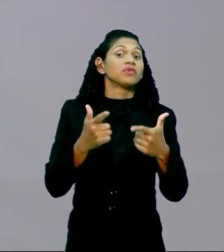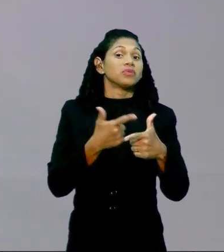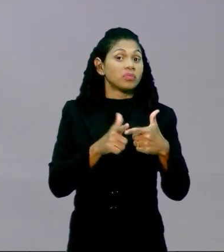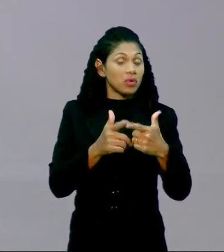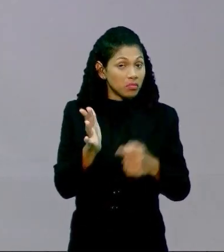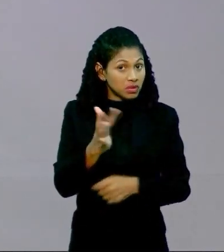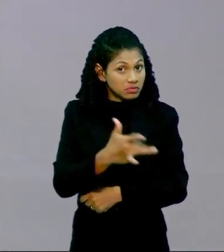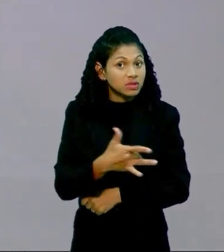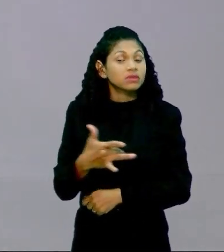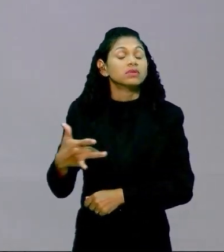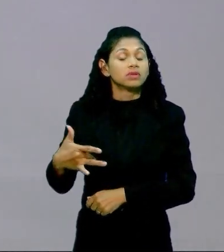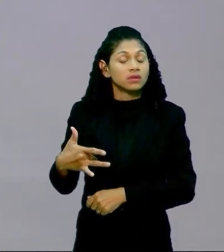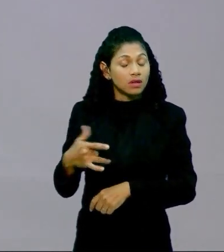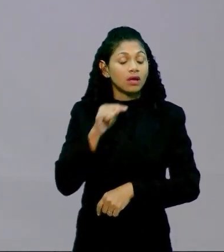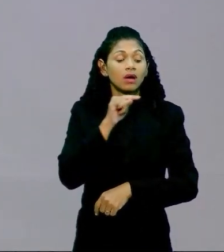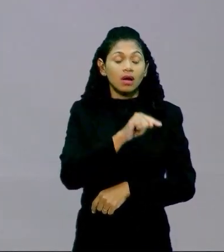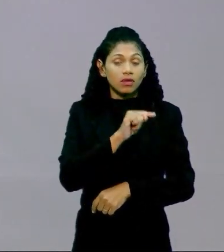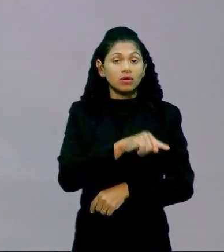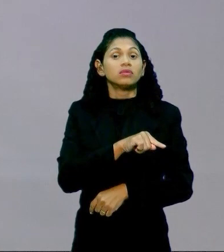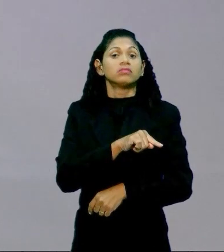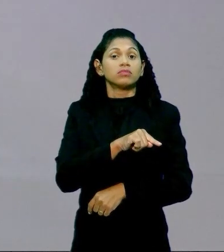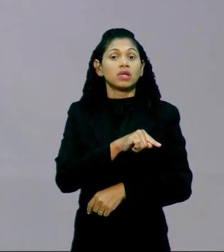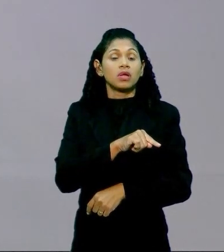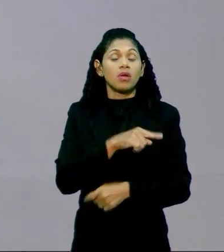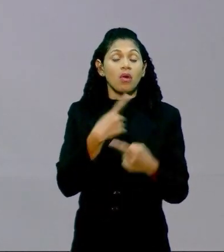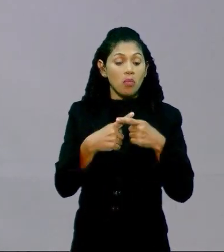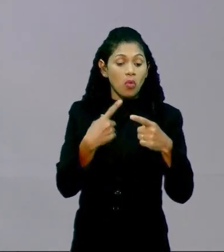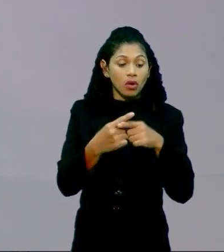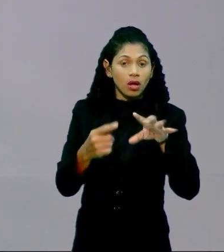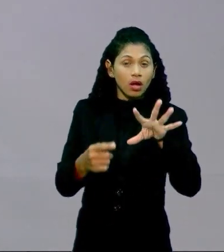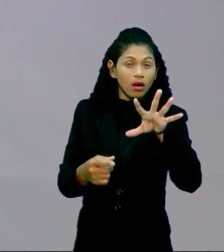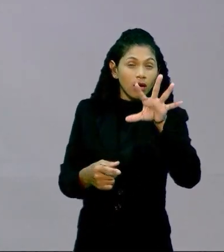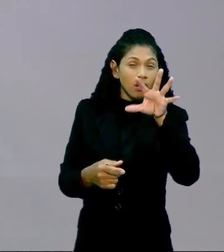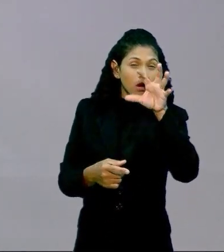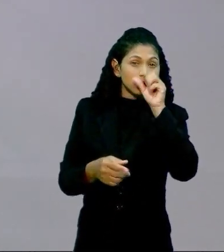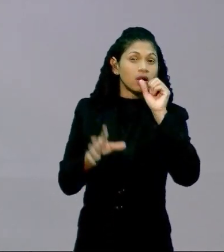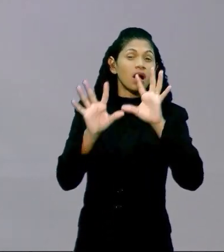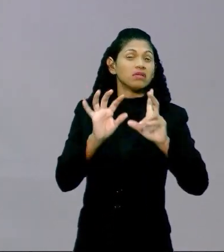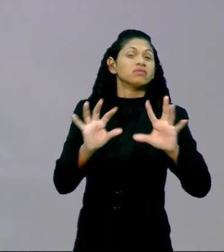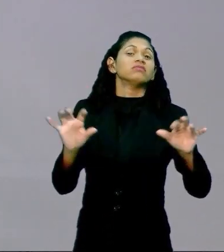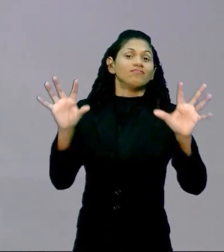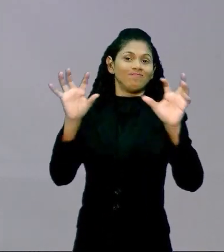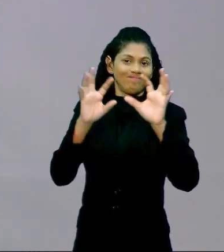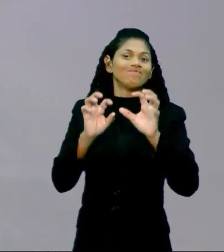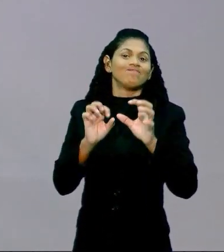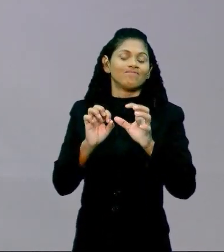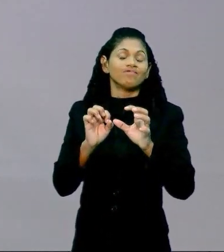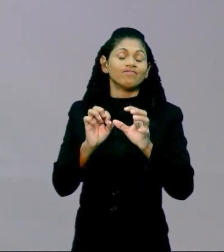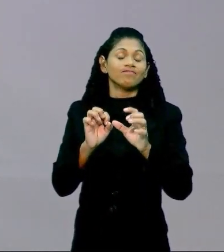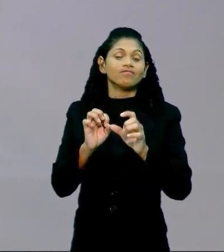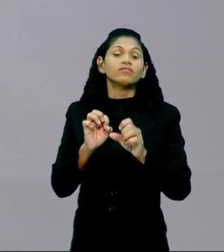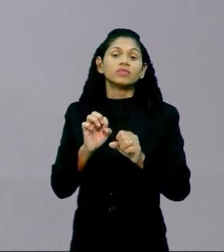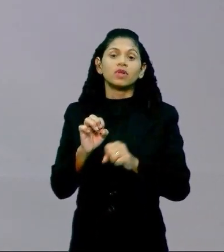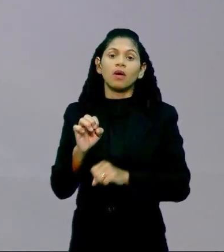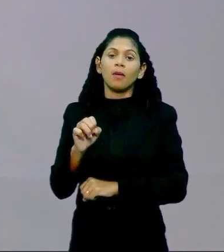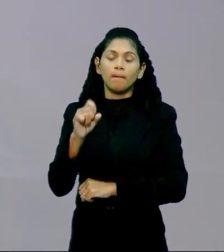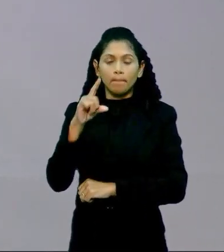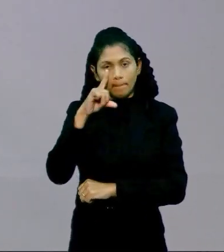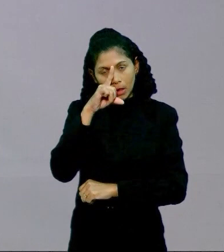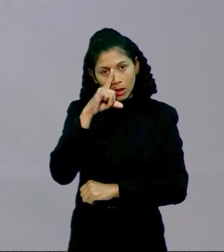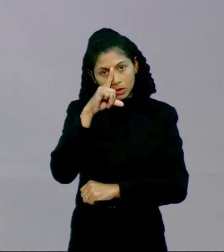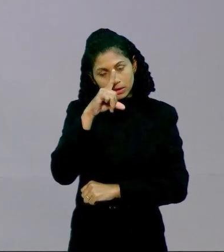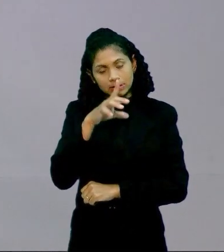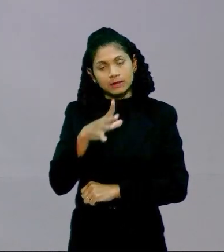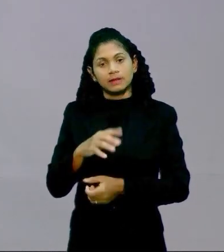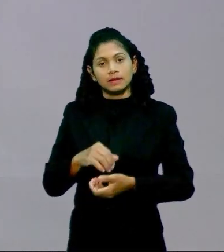essas respiratórias, mais comuns do verão, tá? Então, se você, né, evita o consumo de cigarro, também você está